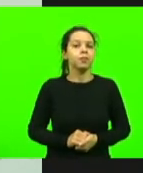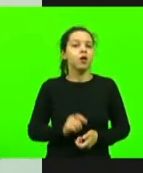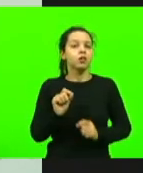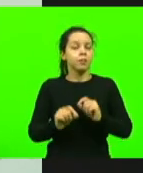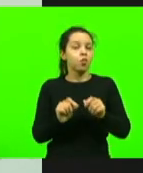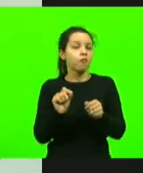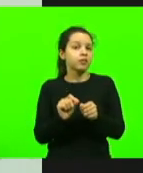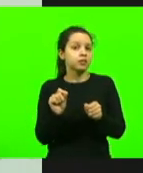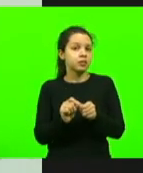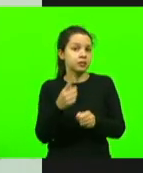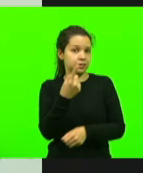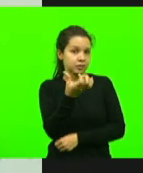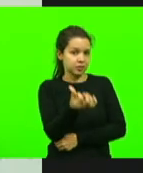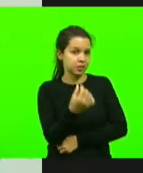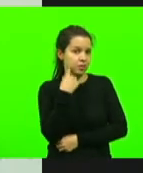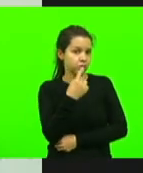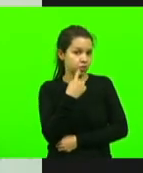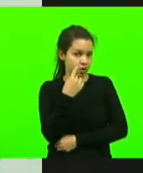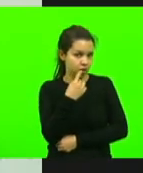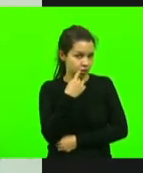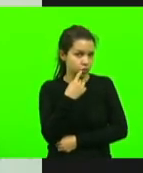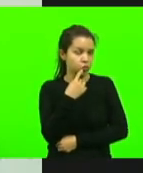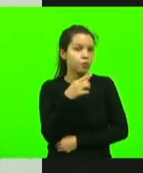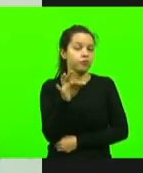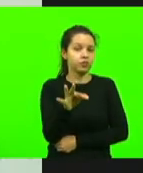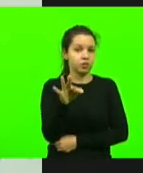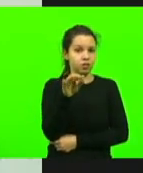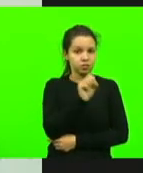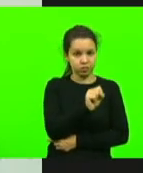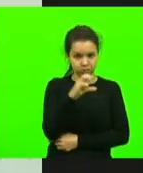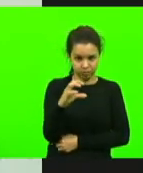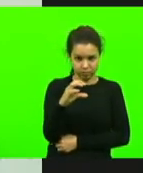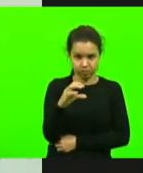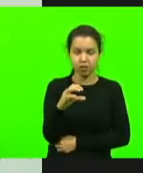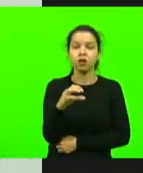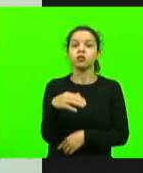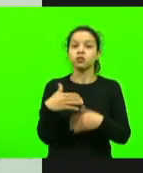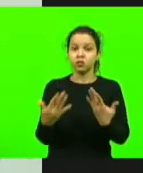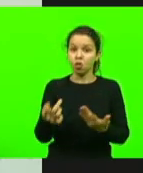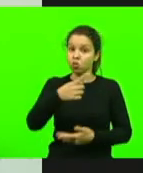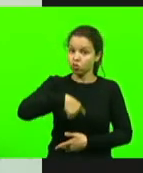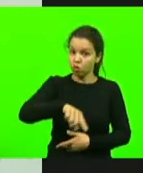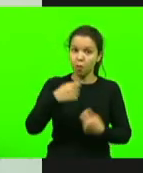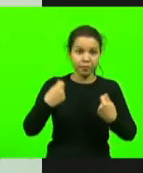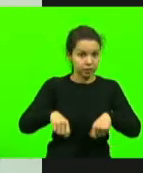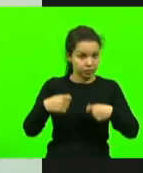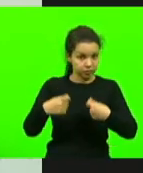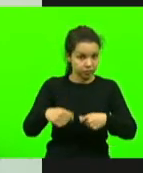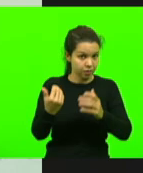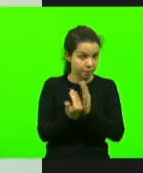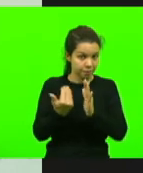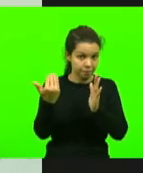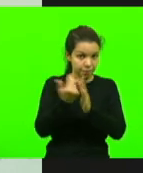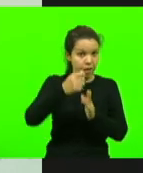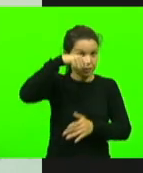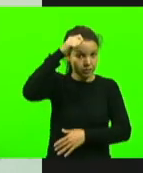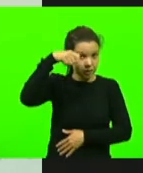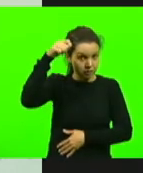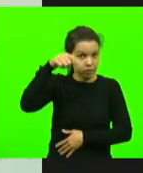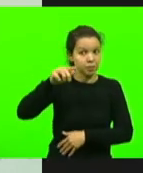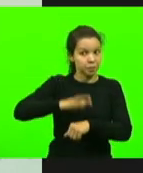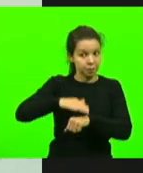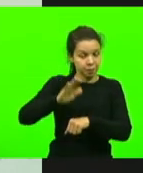são 16 deputados federais de Santa Catarina eu acho que tem que começar a desgastar ainda mais o Darci de Matos que foi o